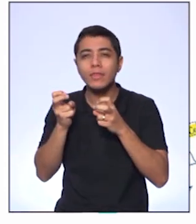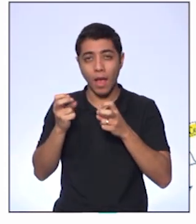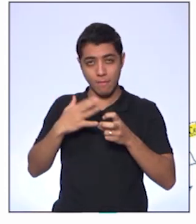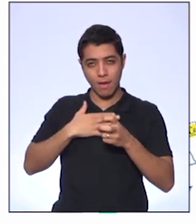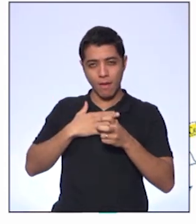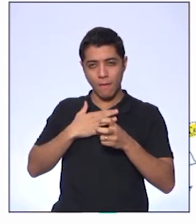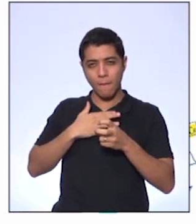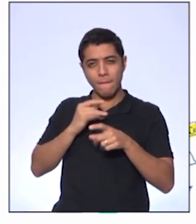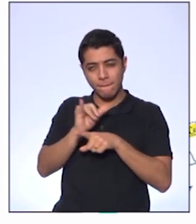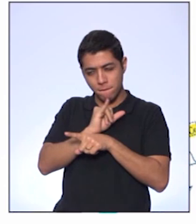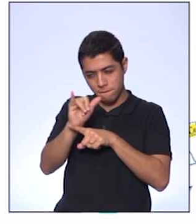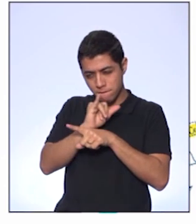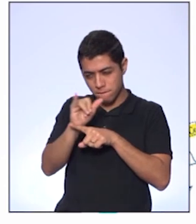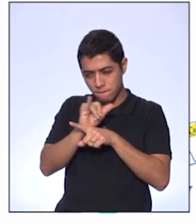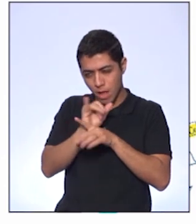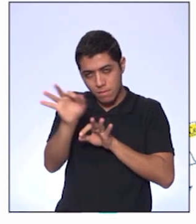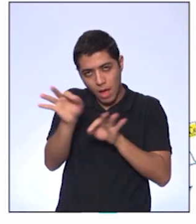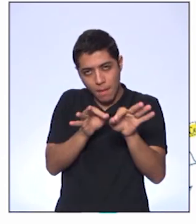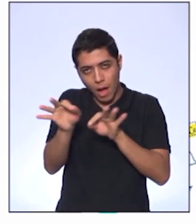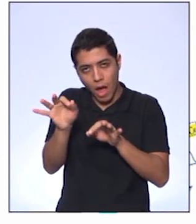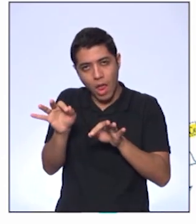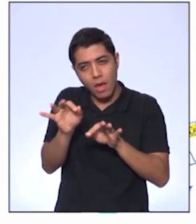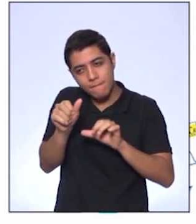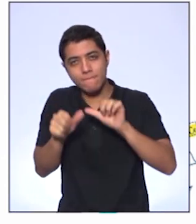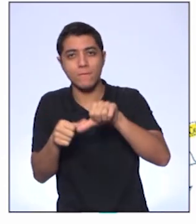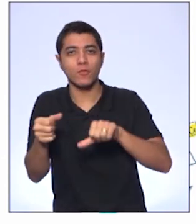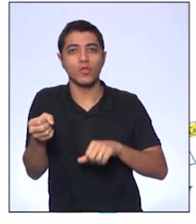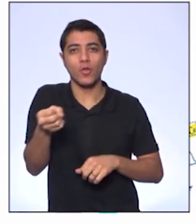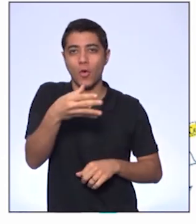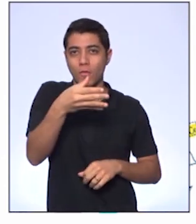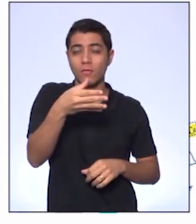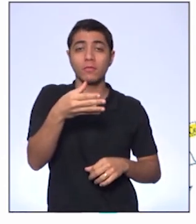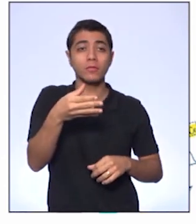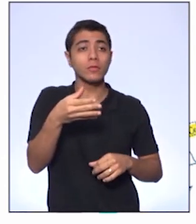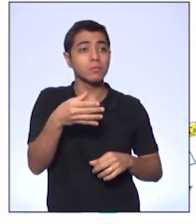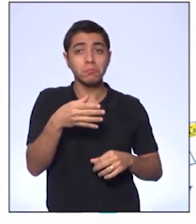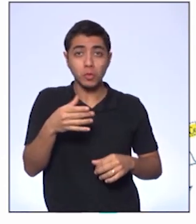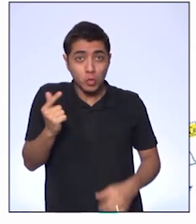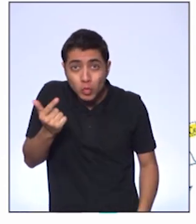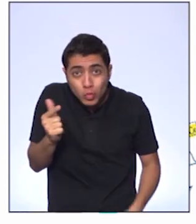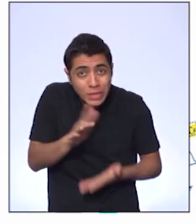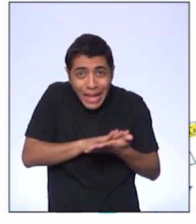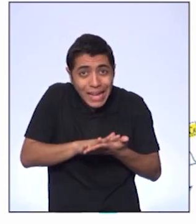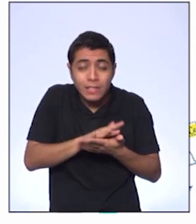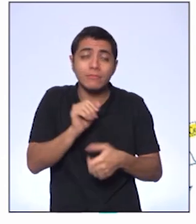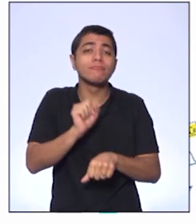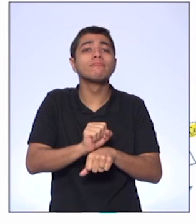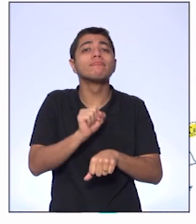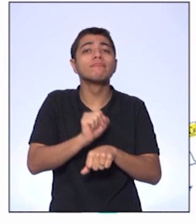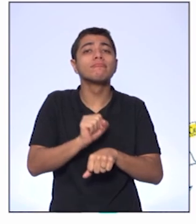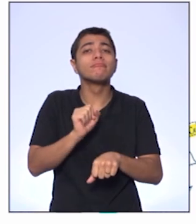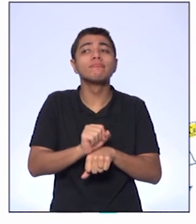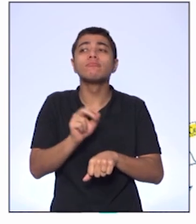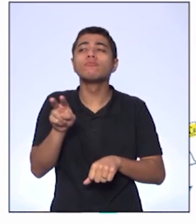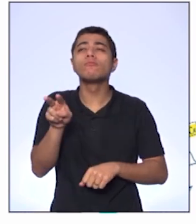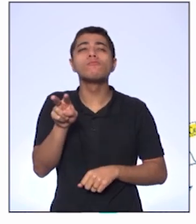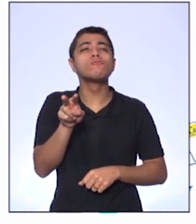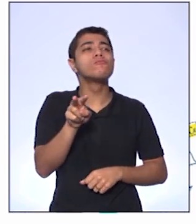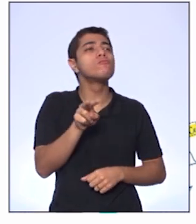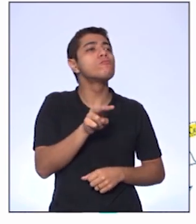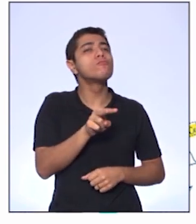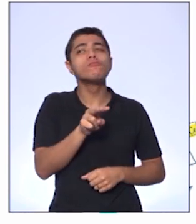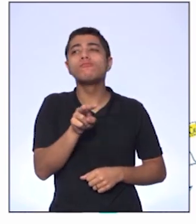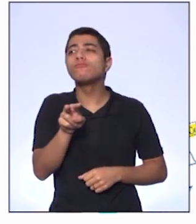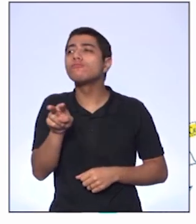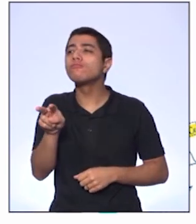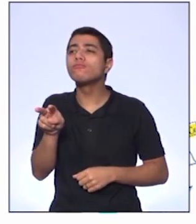novo. Se nada houver, resta-lhe um recurso, de olhar em torno e esperar que, através de um processo associativo, surge ali, de repente,